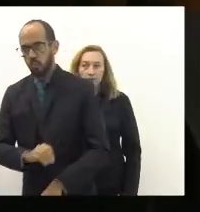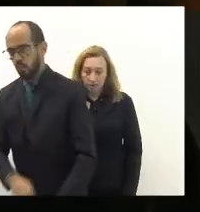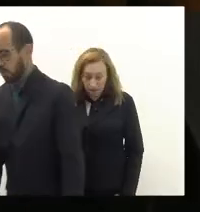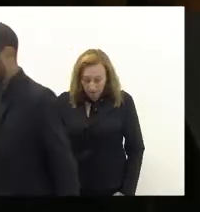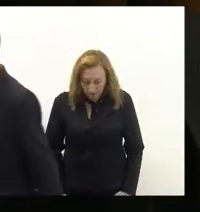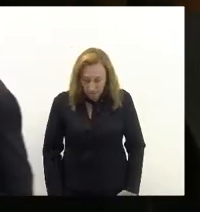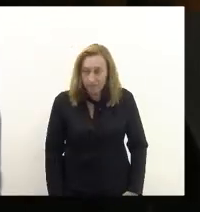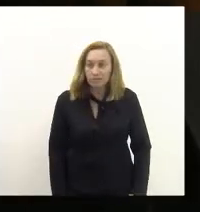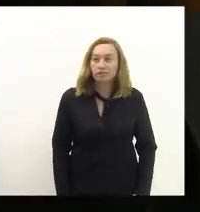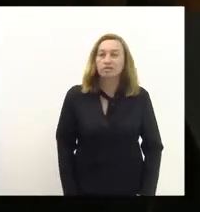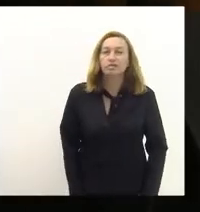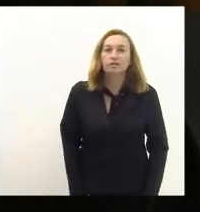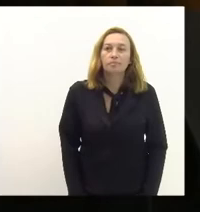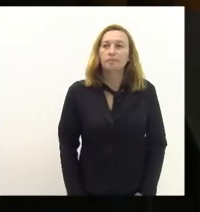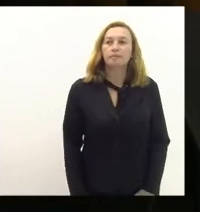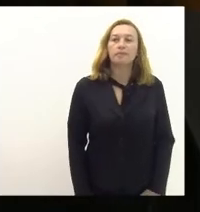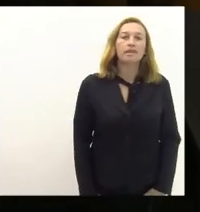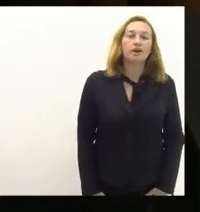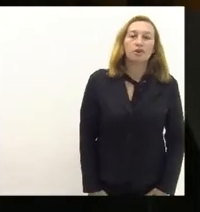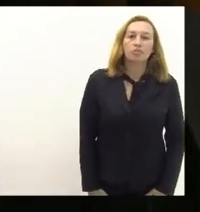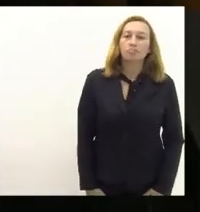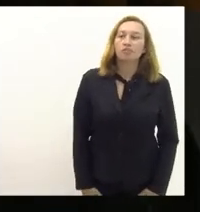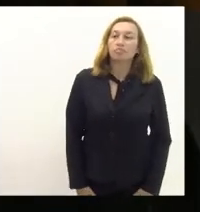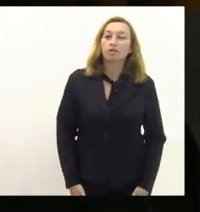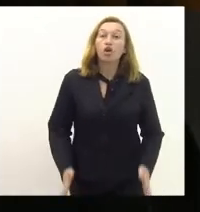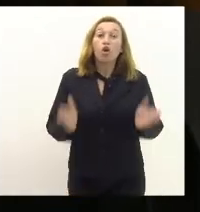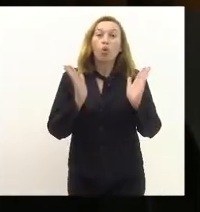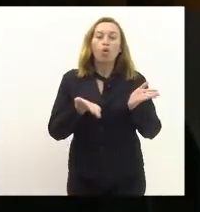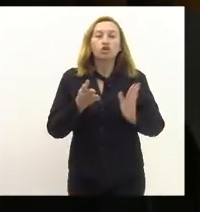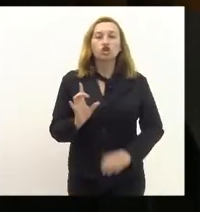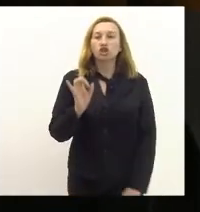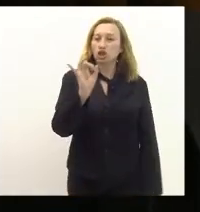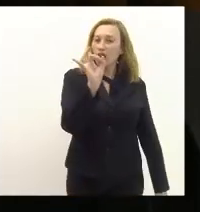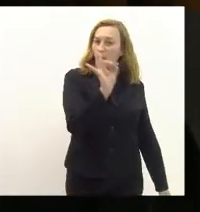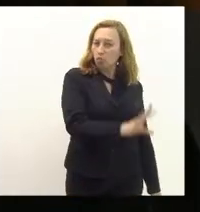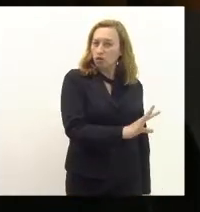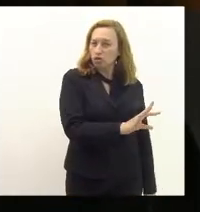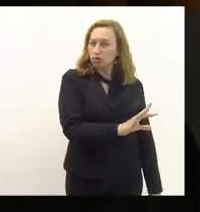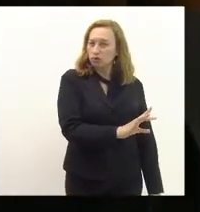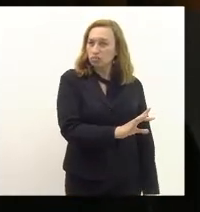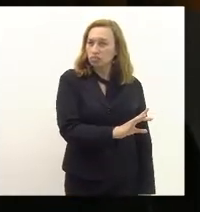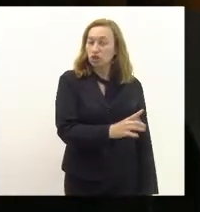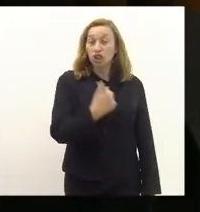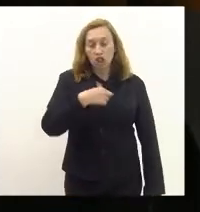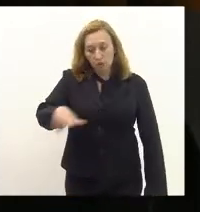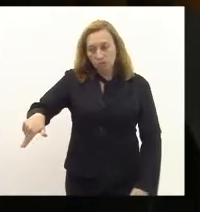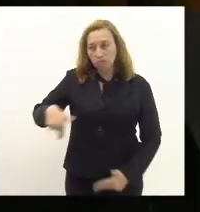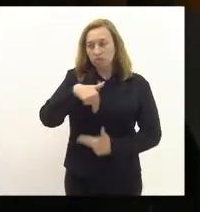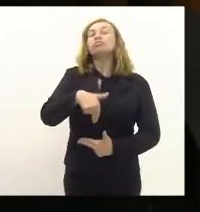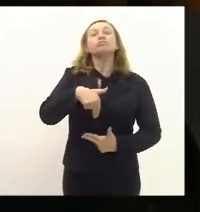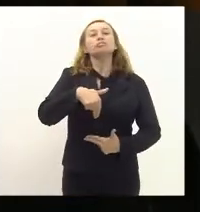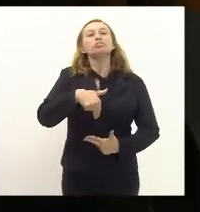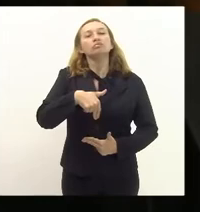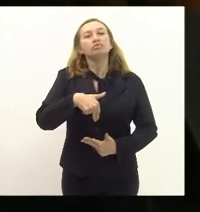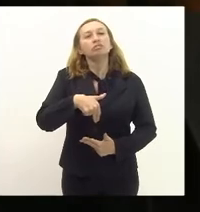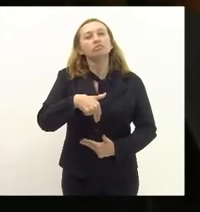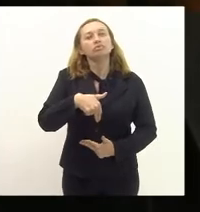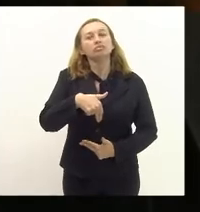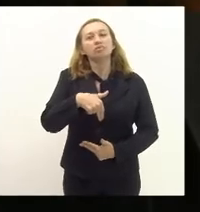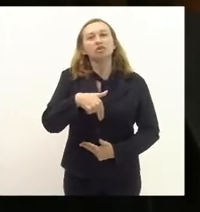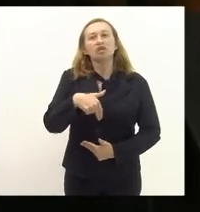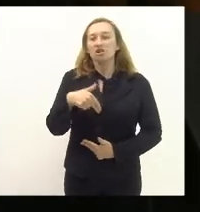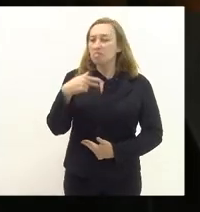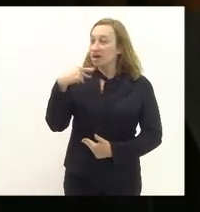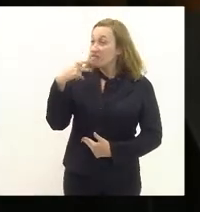e eu garanto ao senhor, está sendo a última vez que eu subo nesse plenário para